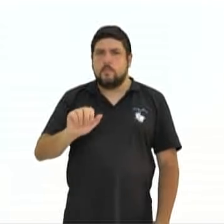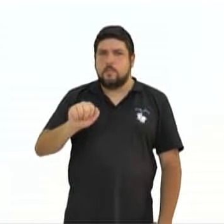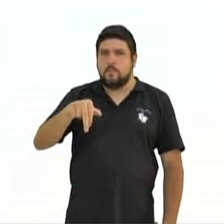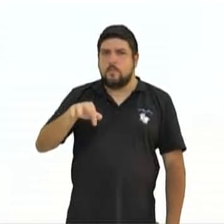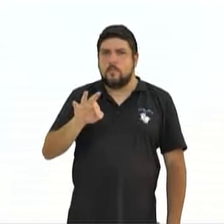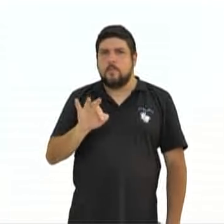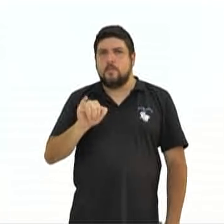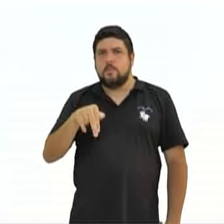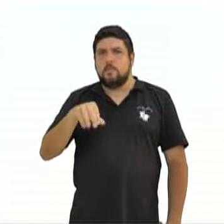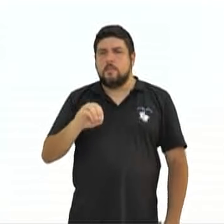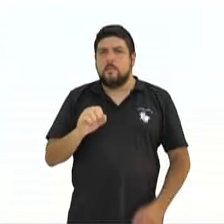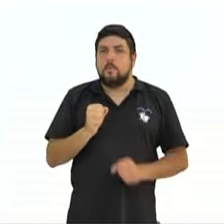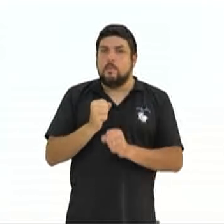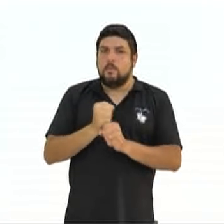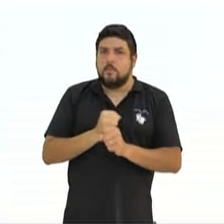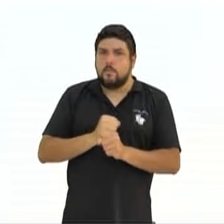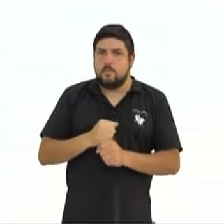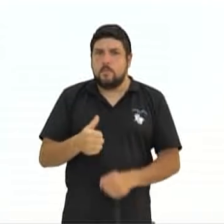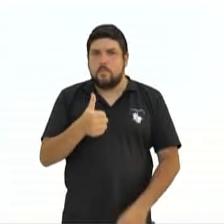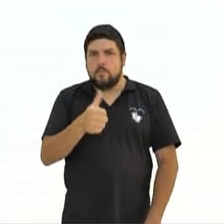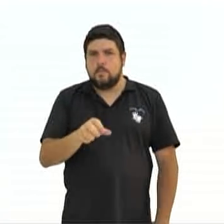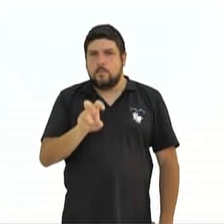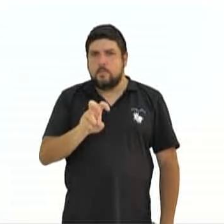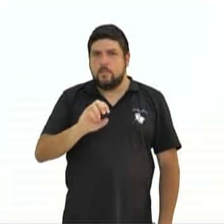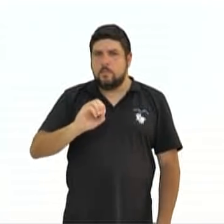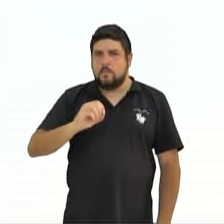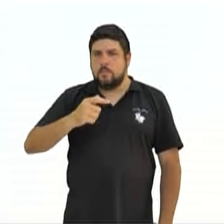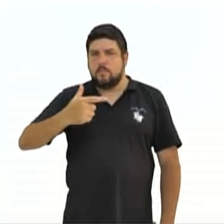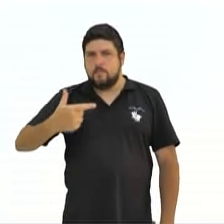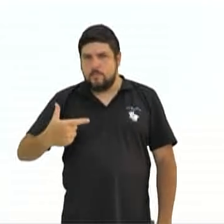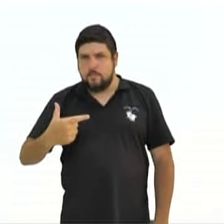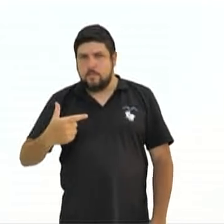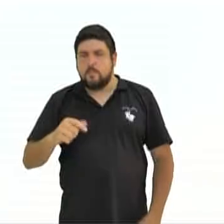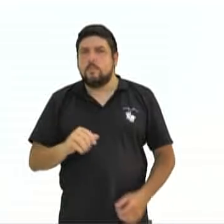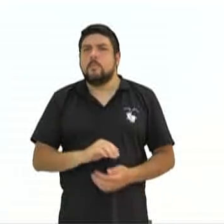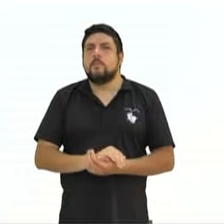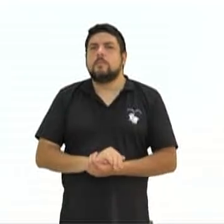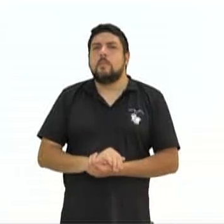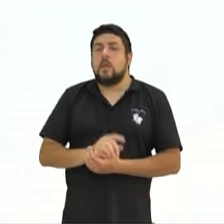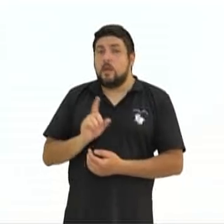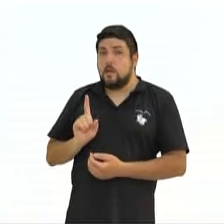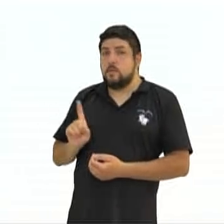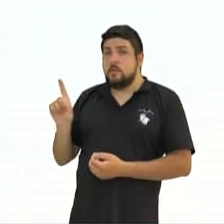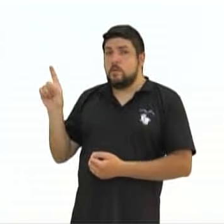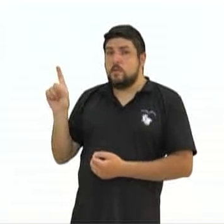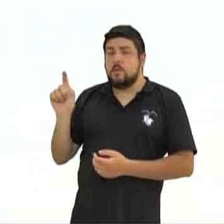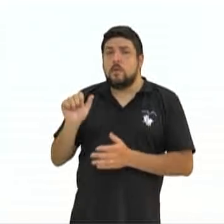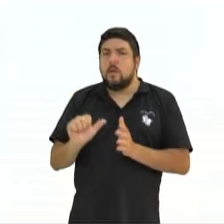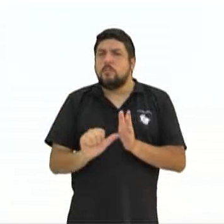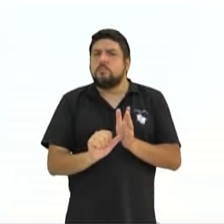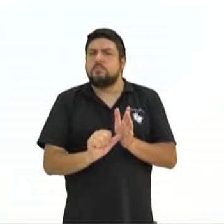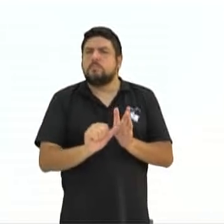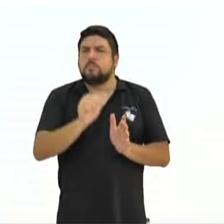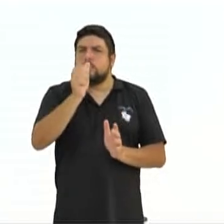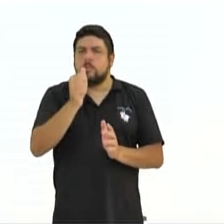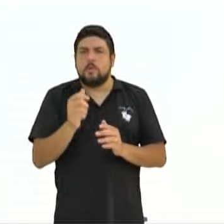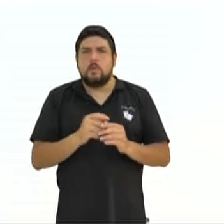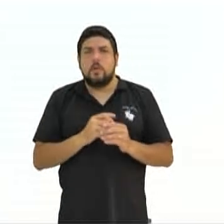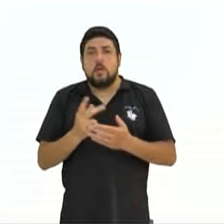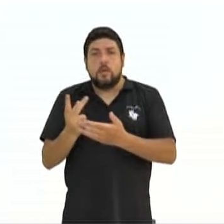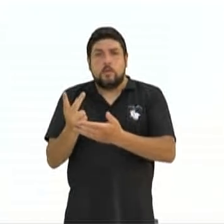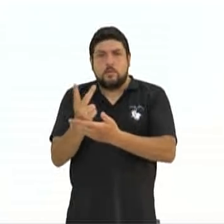de 1502. Ele é o primeiro mapa que a gente tem, que olha aqui, ó. Você tem a